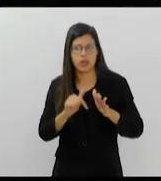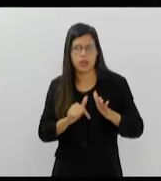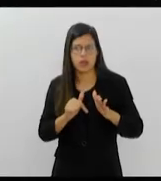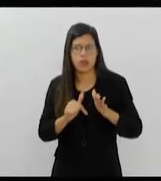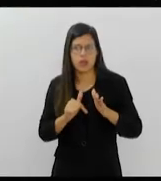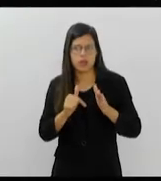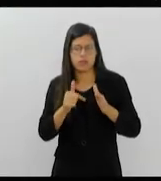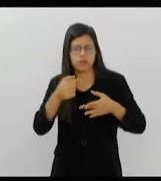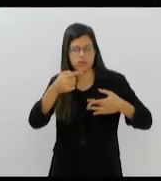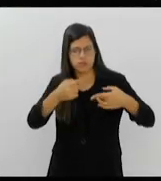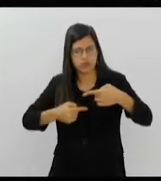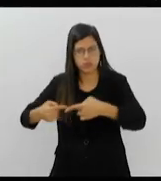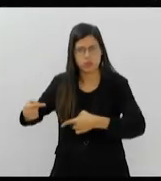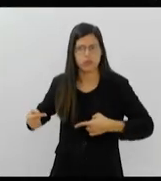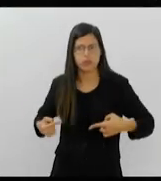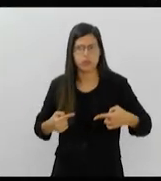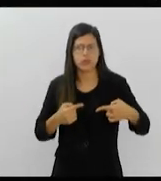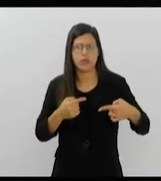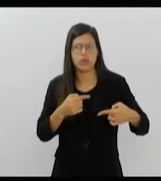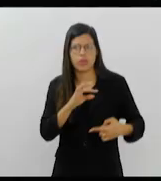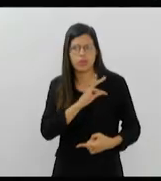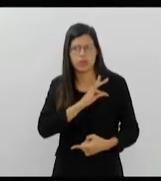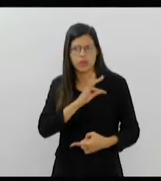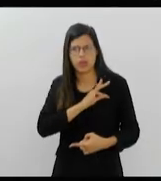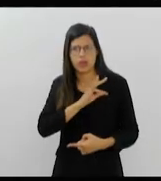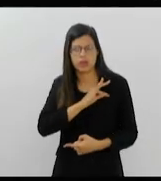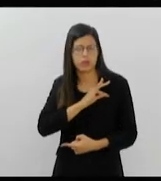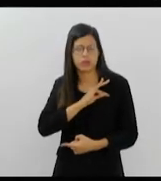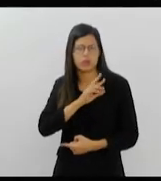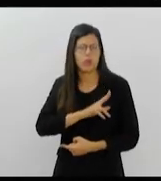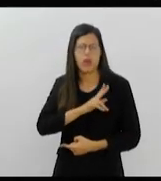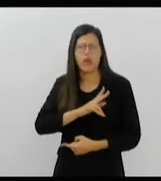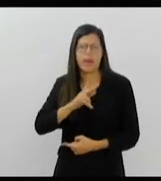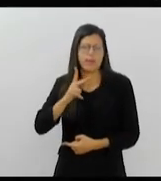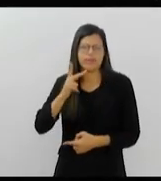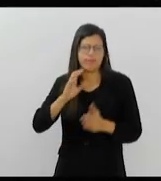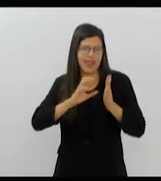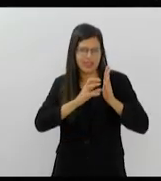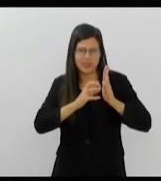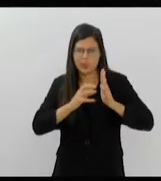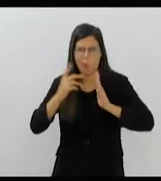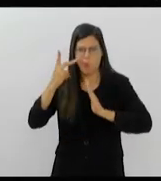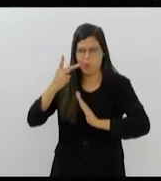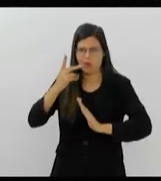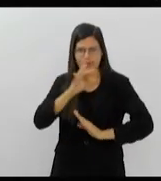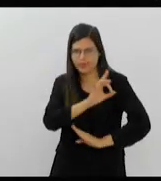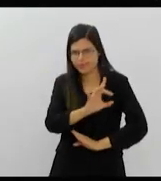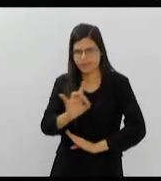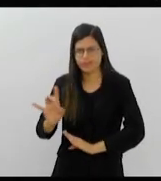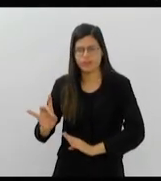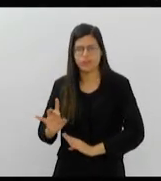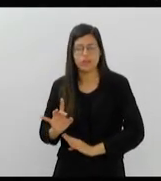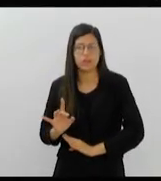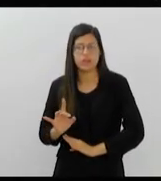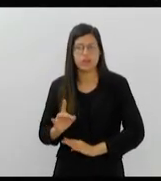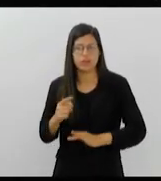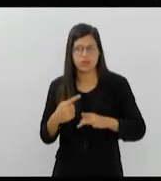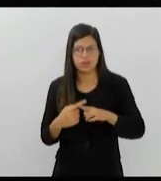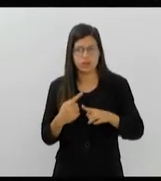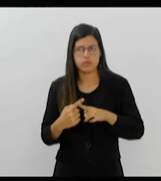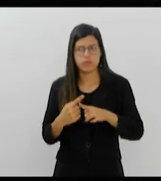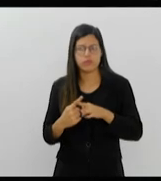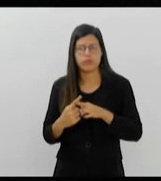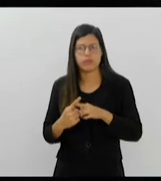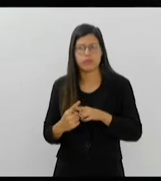técnico e não com fundamento político partidário, né? Porque a gente se